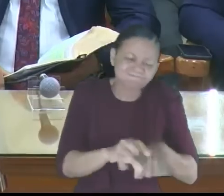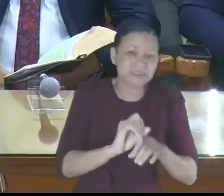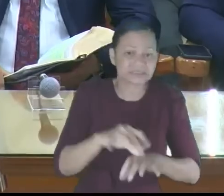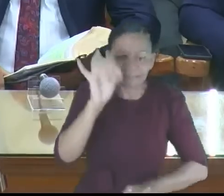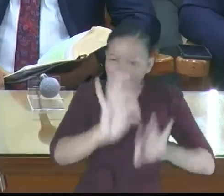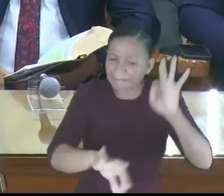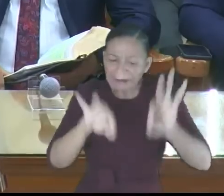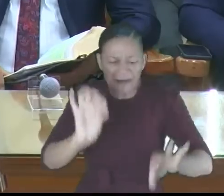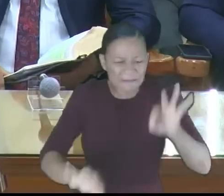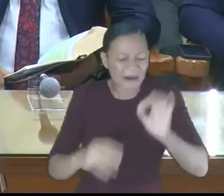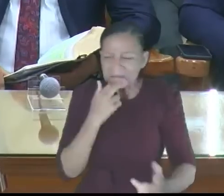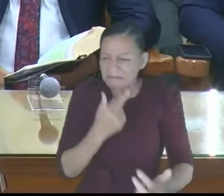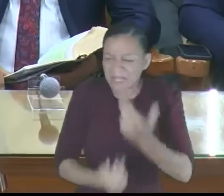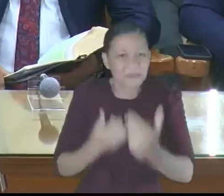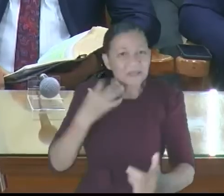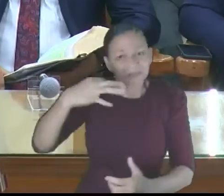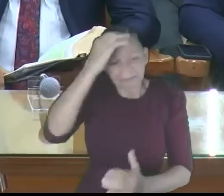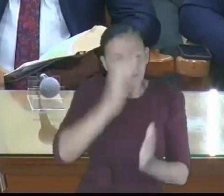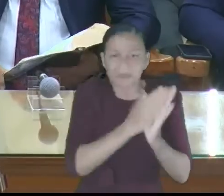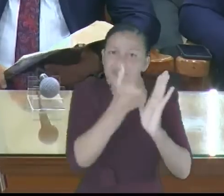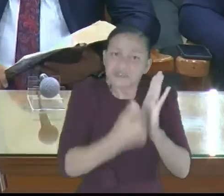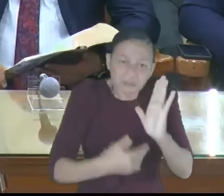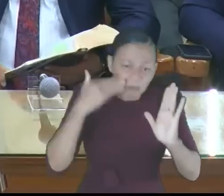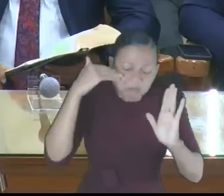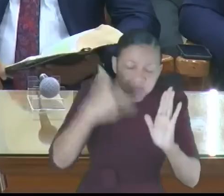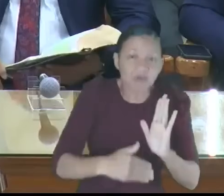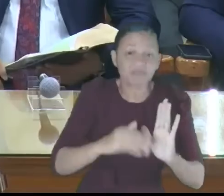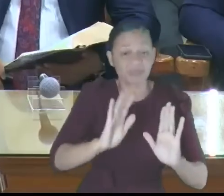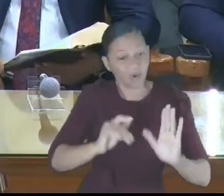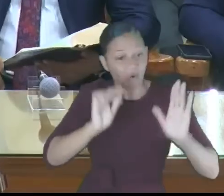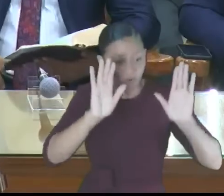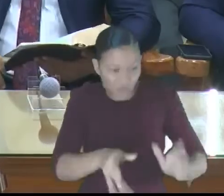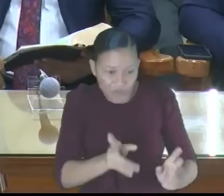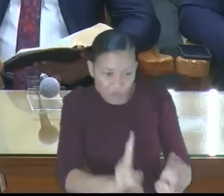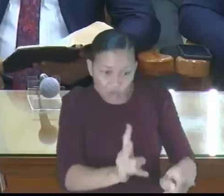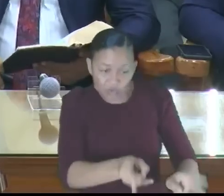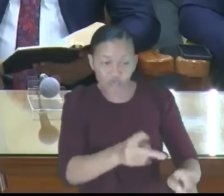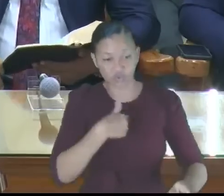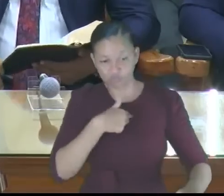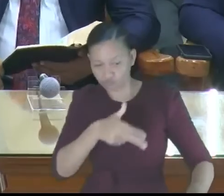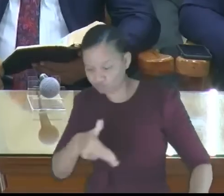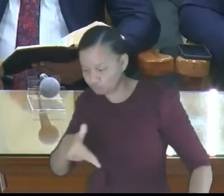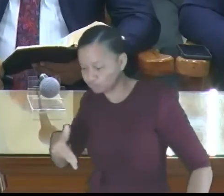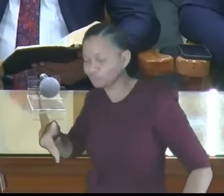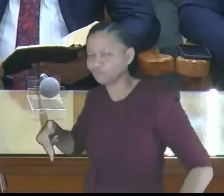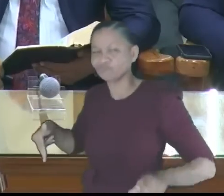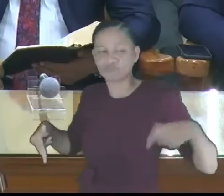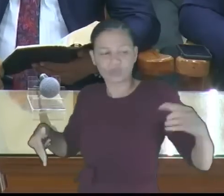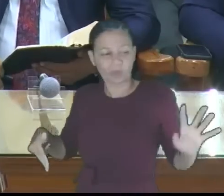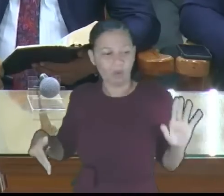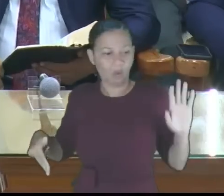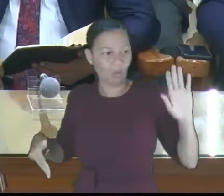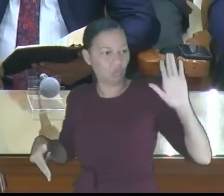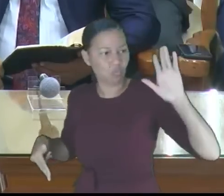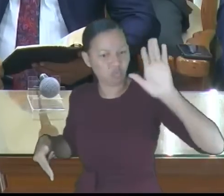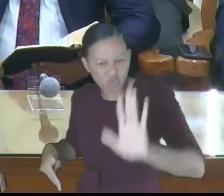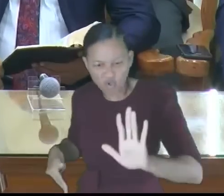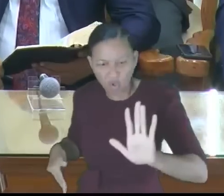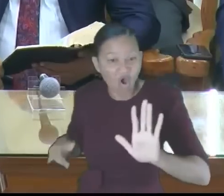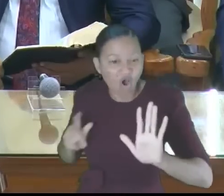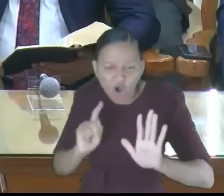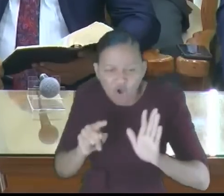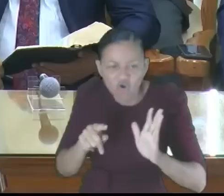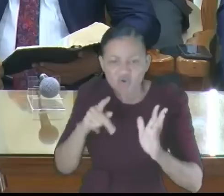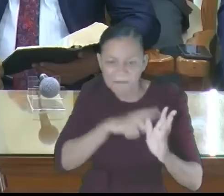Santo, foram batizados no Espírito Santo, e quando Paulo saiu, chegou uma outra turma e desmanchou tudo